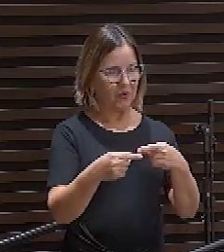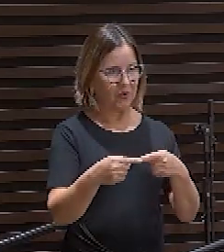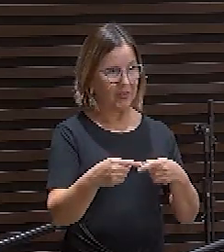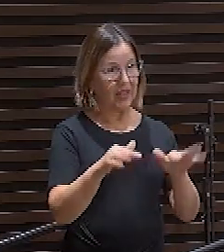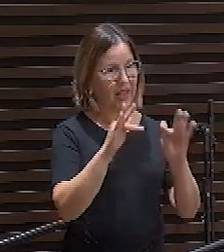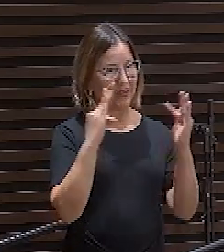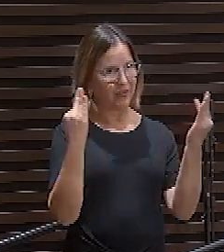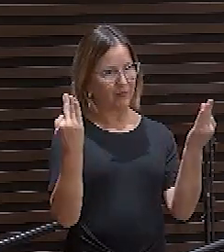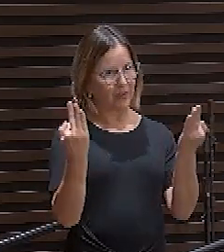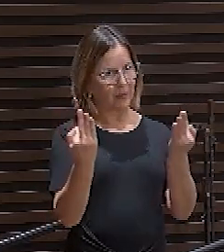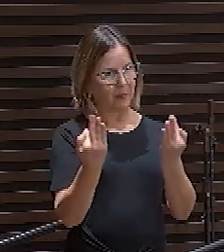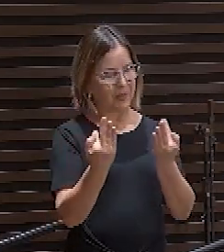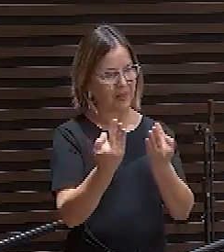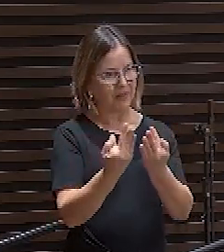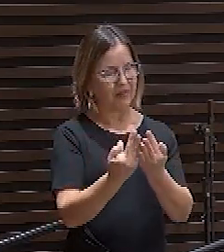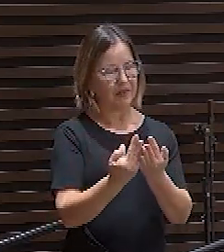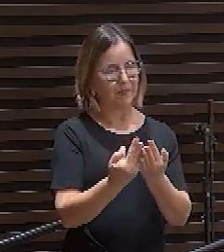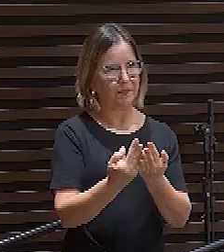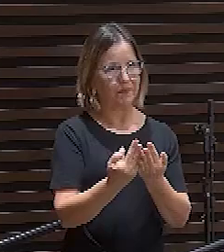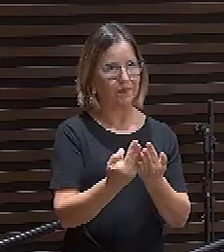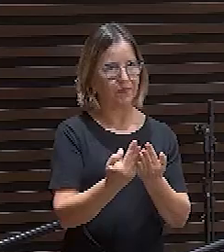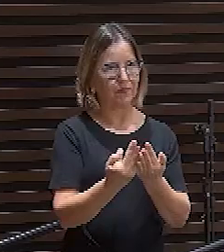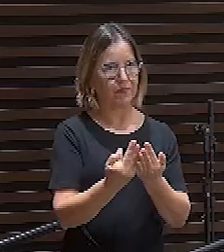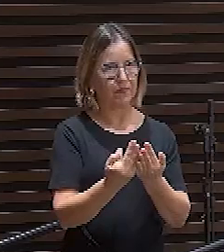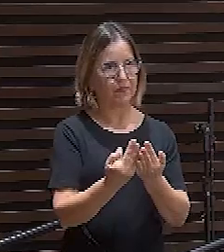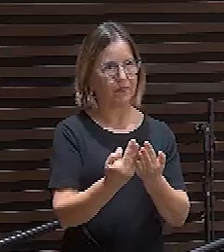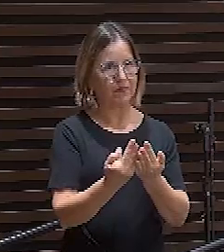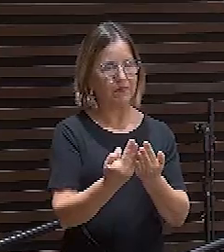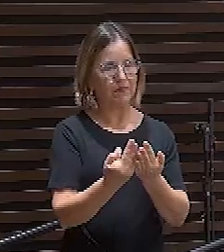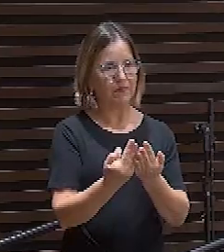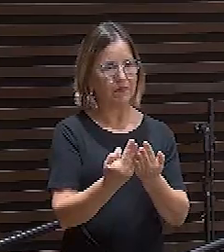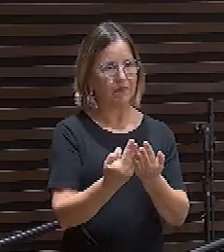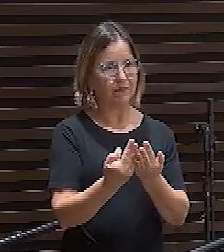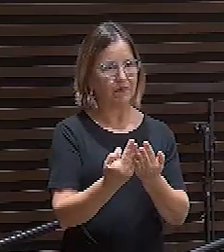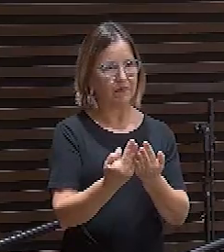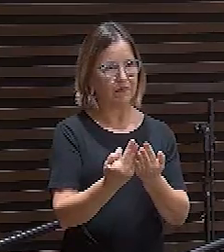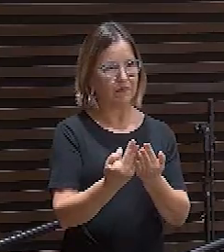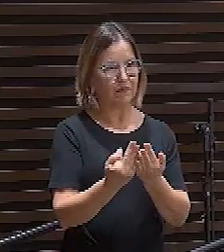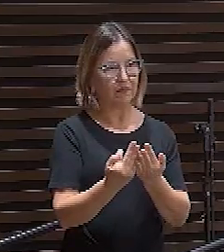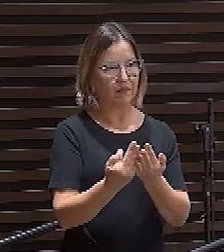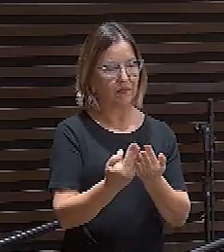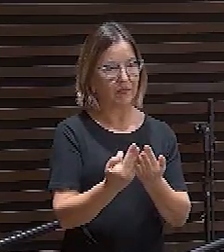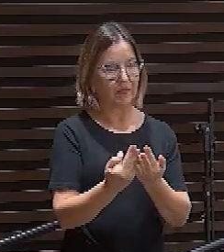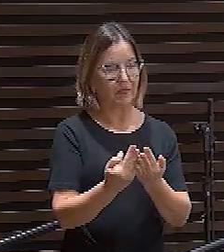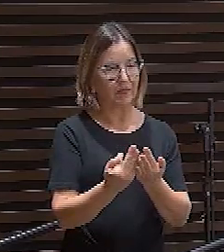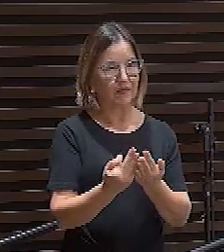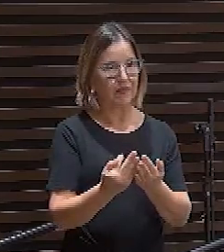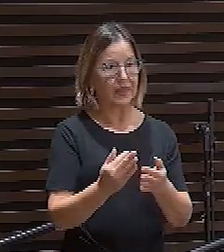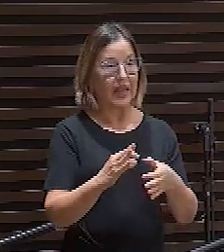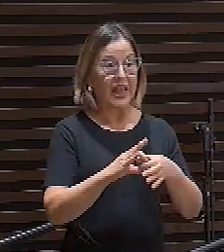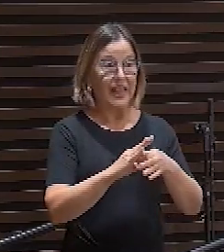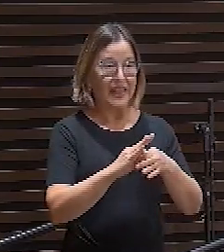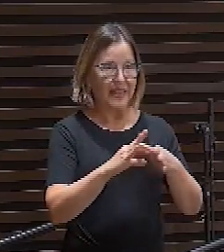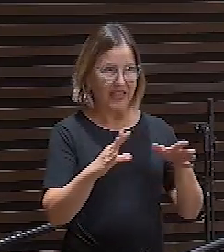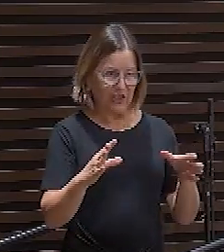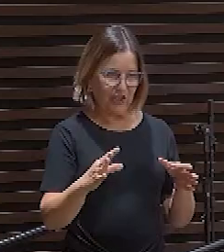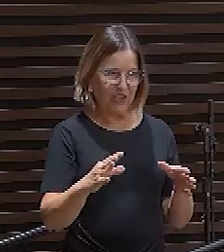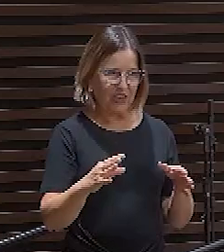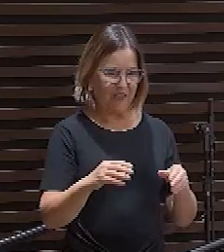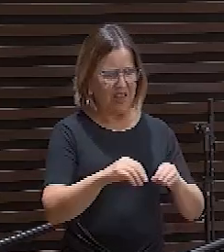famílias foram então passando aqueles bens materiais que eles tinham de geração em